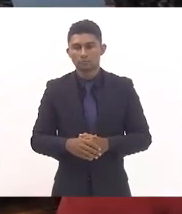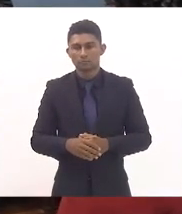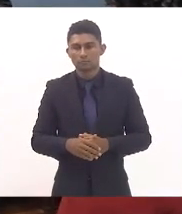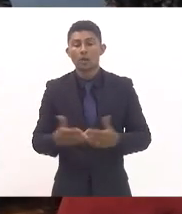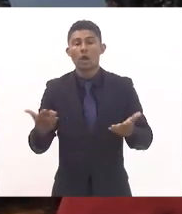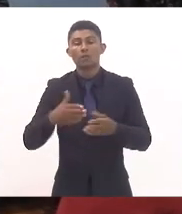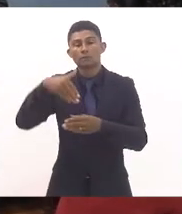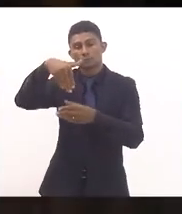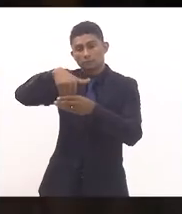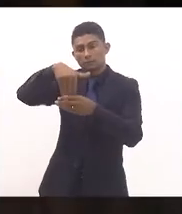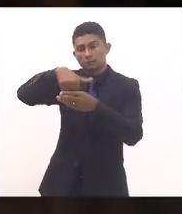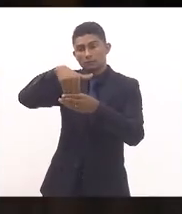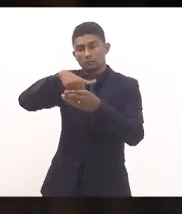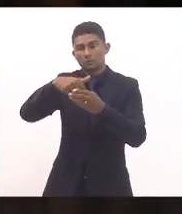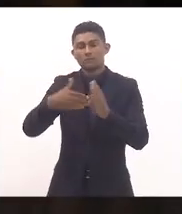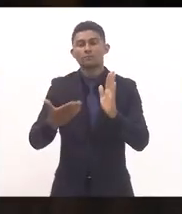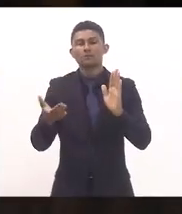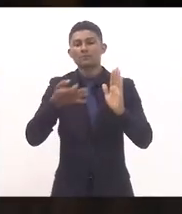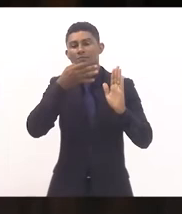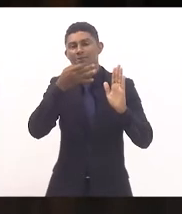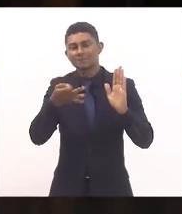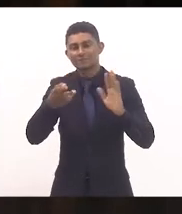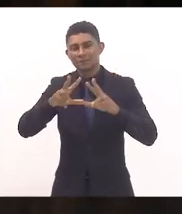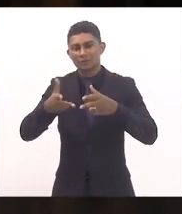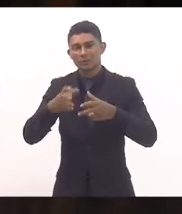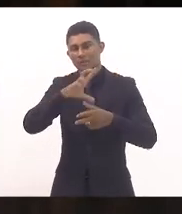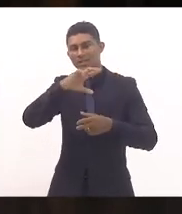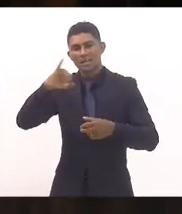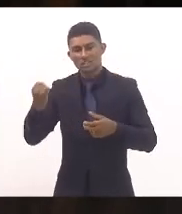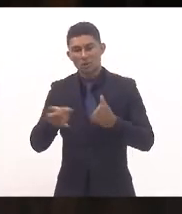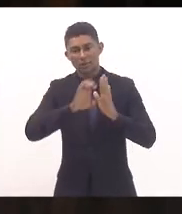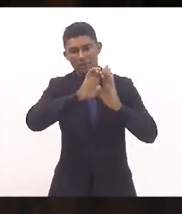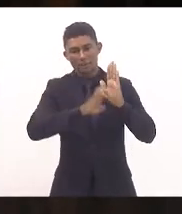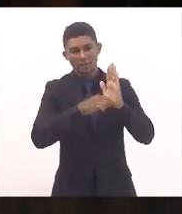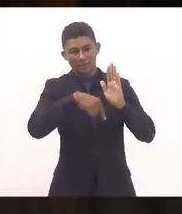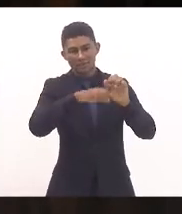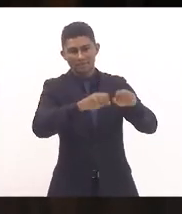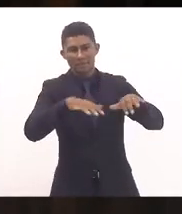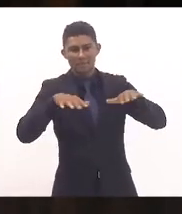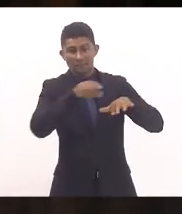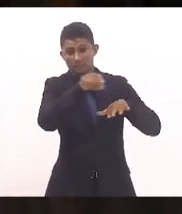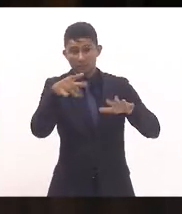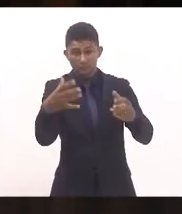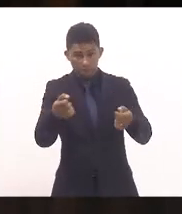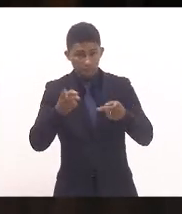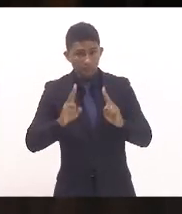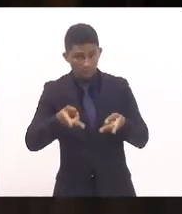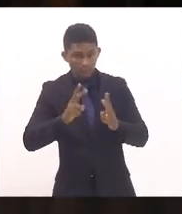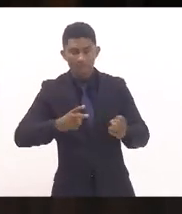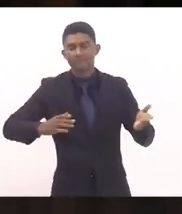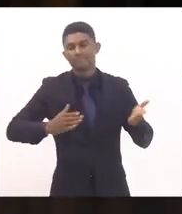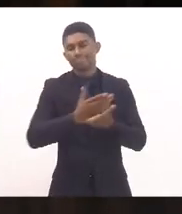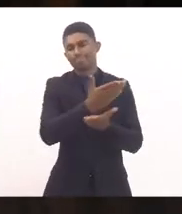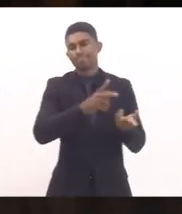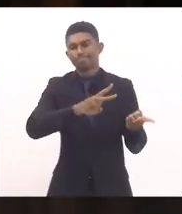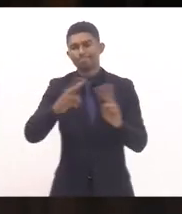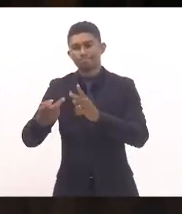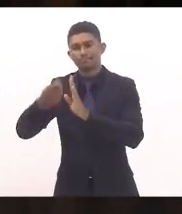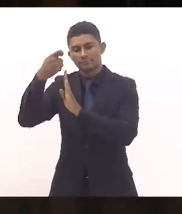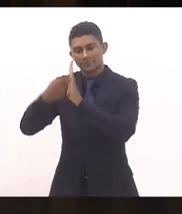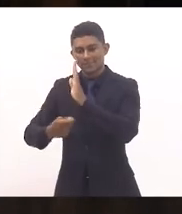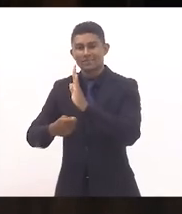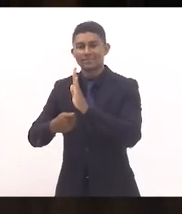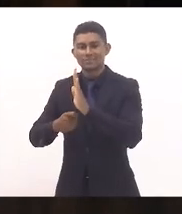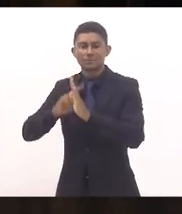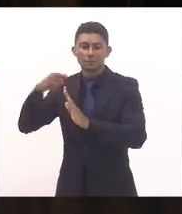Em votação, parecer da Comissão de Constituição e Justiça sobre as emendas de plenário. Se os que aprovam, permaneçam como estão, aprovado, vai a redação do vencido para a